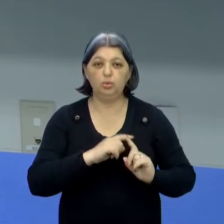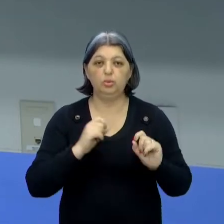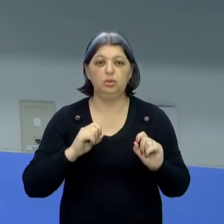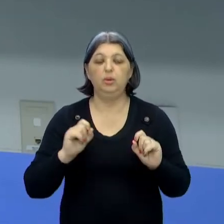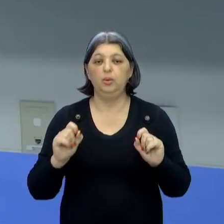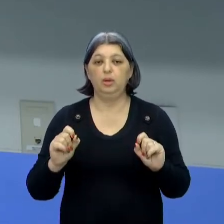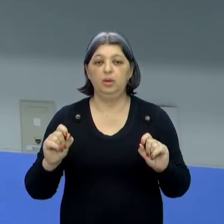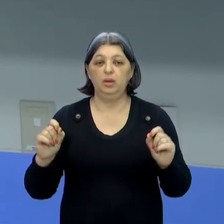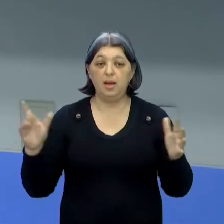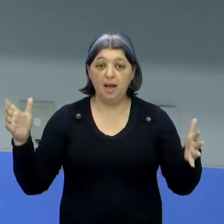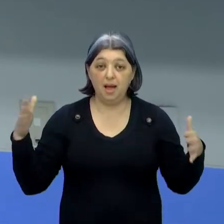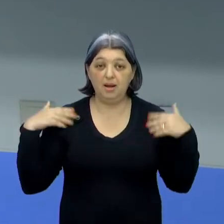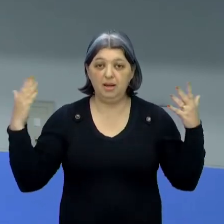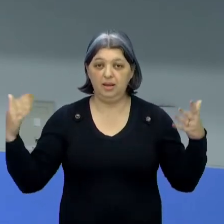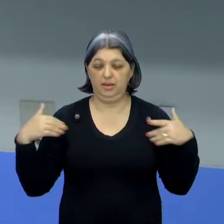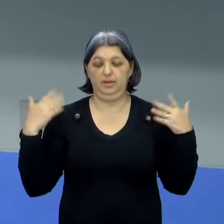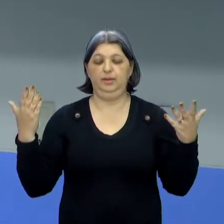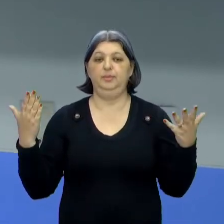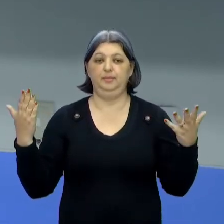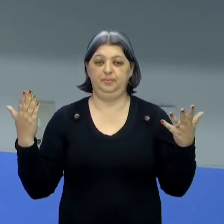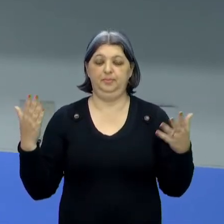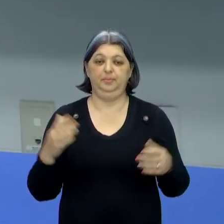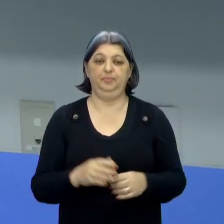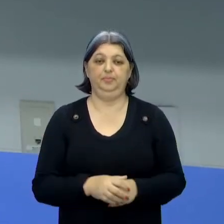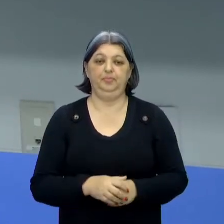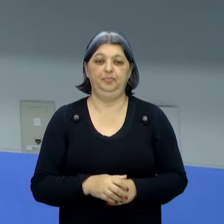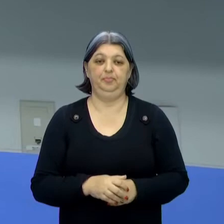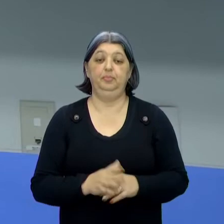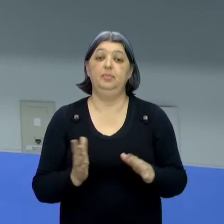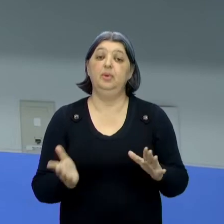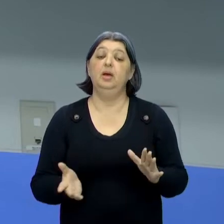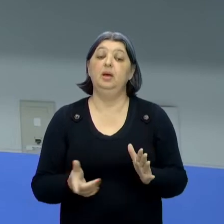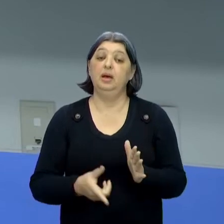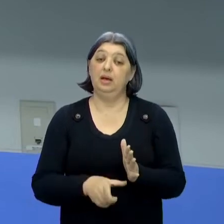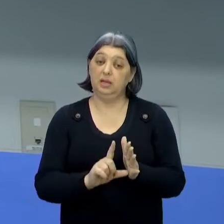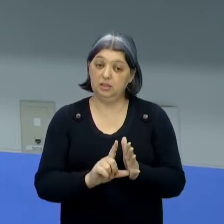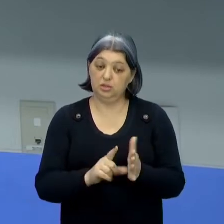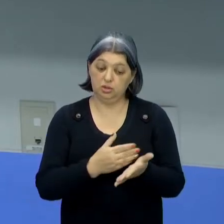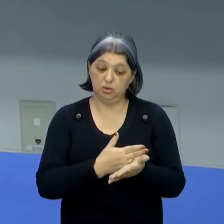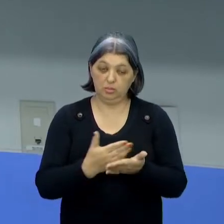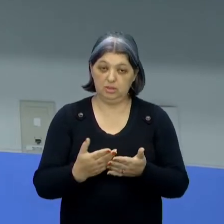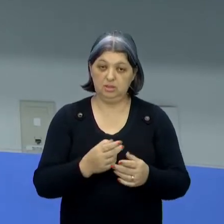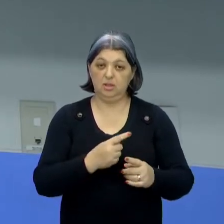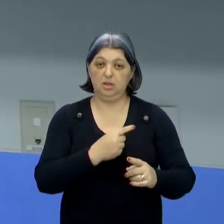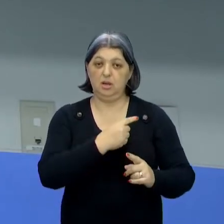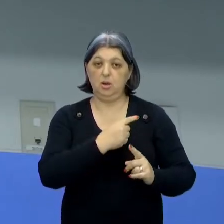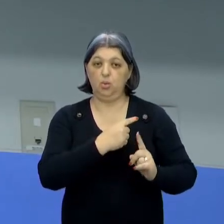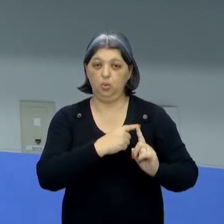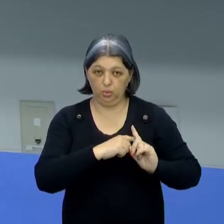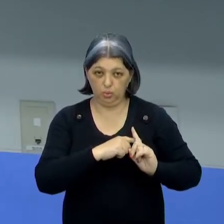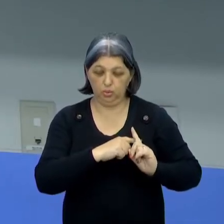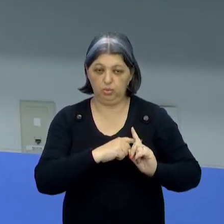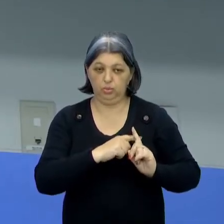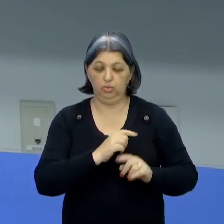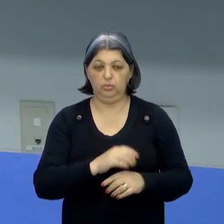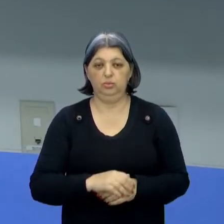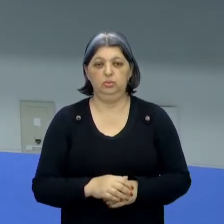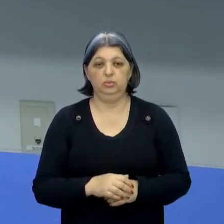alegria. E antes de entrar no luto, você comemora, faz esse rito de